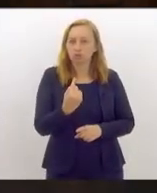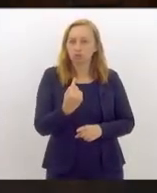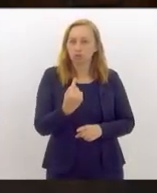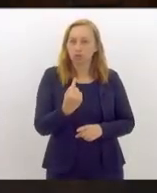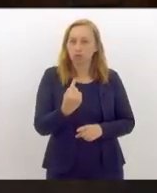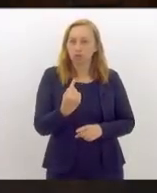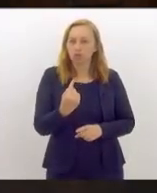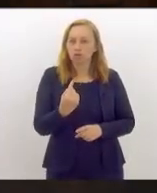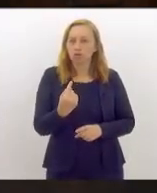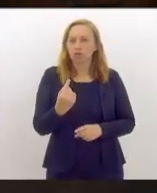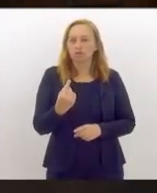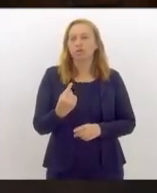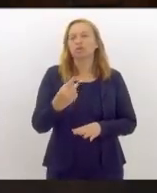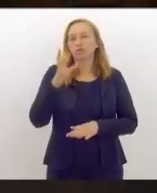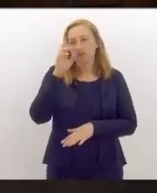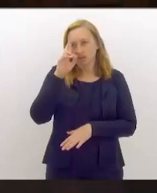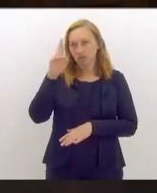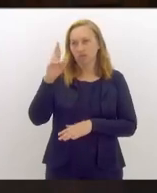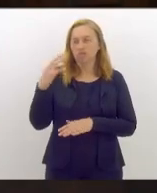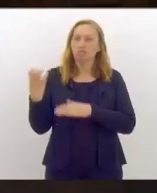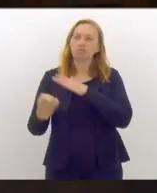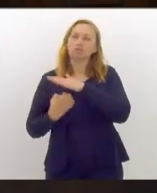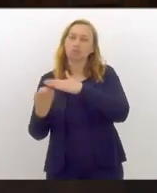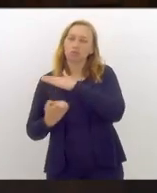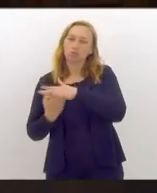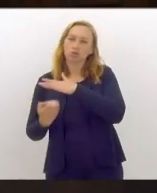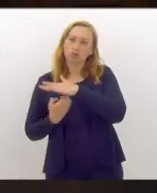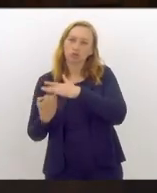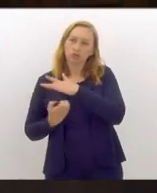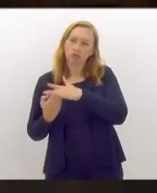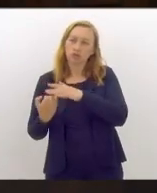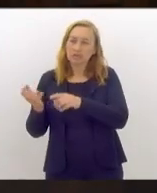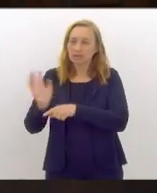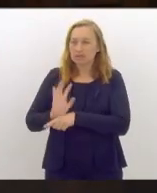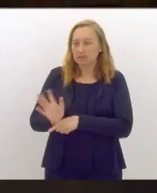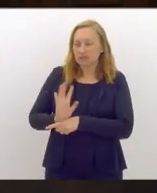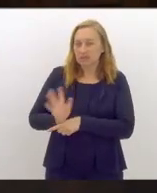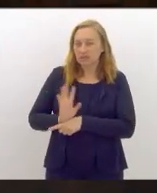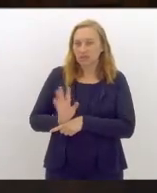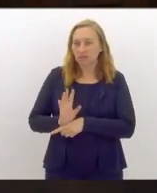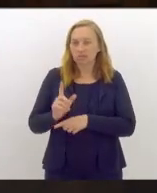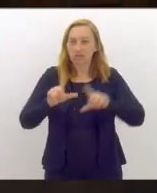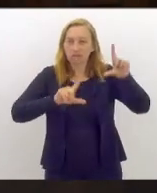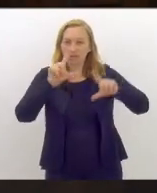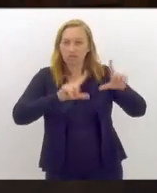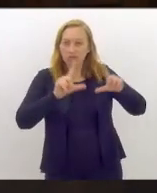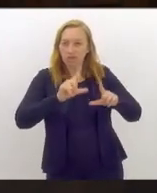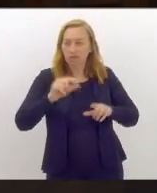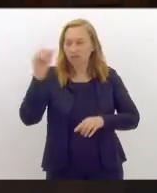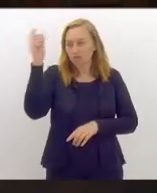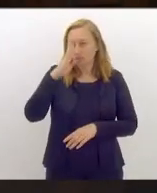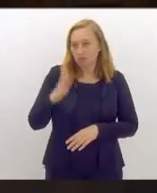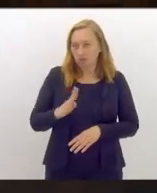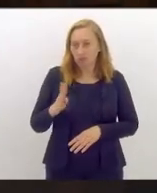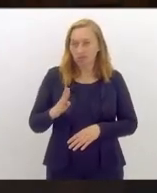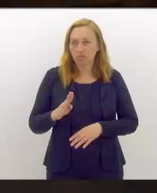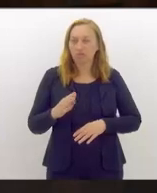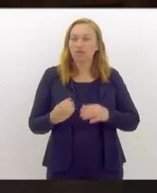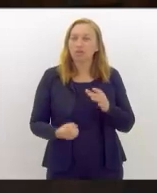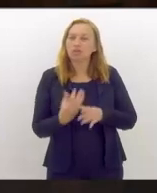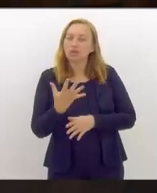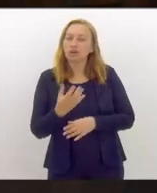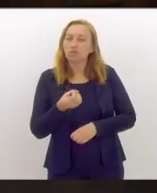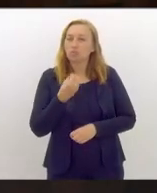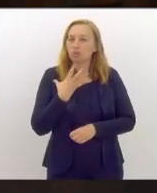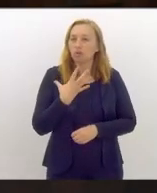produtoras de publicidade e de cinema e televisão no Brasil e é uma construção ímpar pelo cuidado